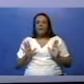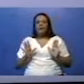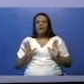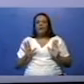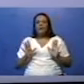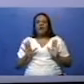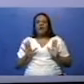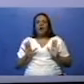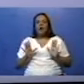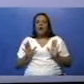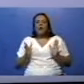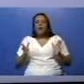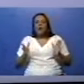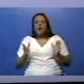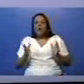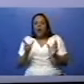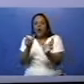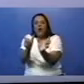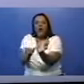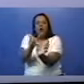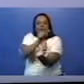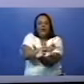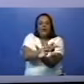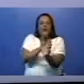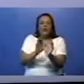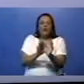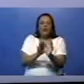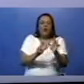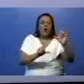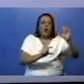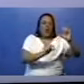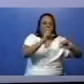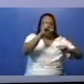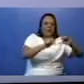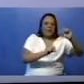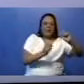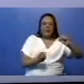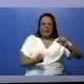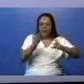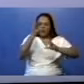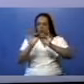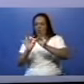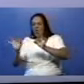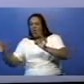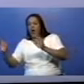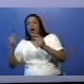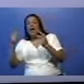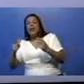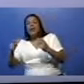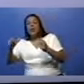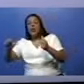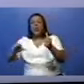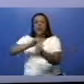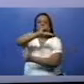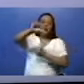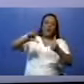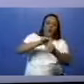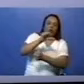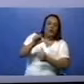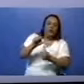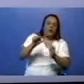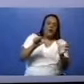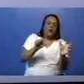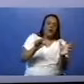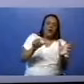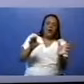qual seria a ordem natural? Uma estrela surgiu ao longe. Mas, eu inverti a minha frase e coloquei surgiu